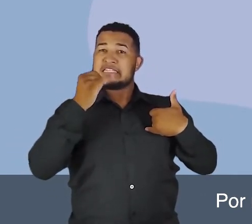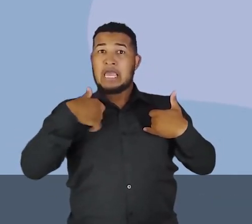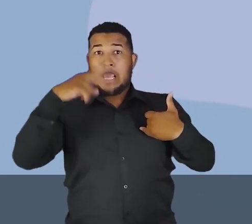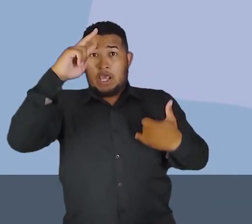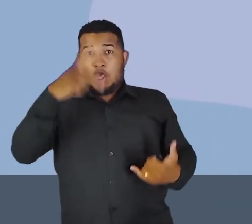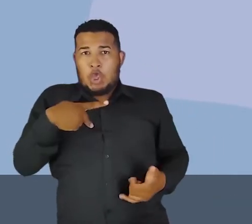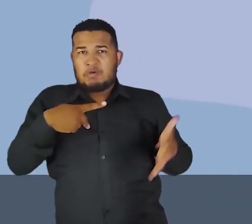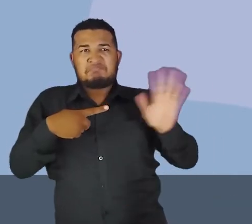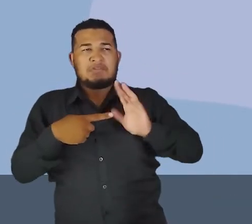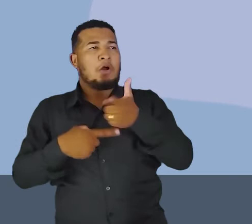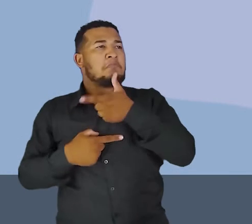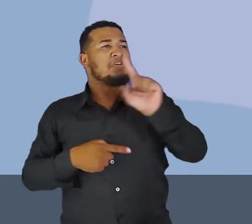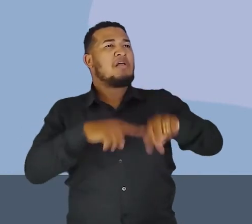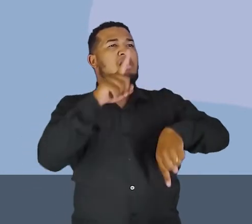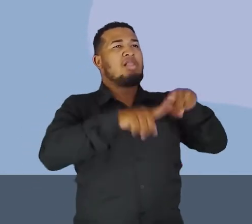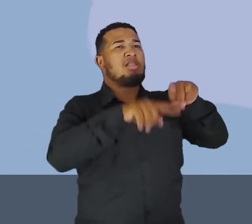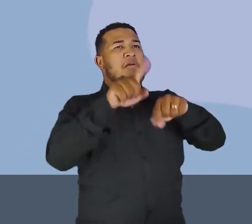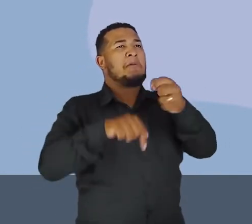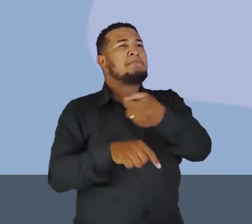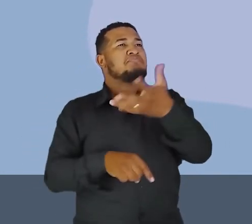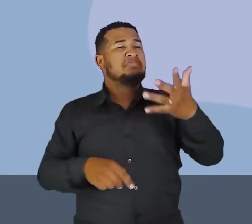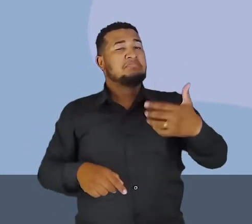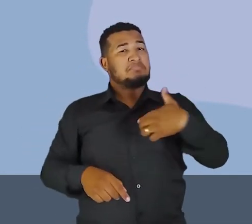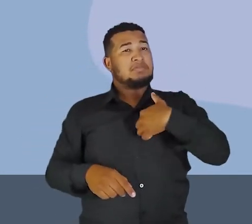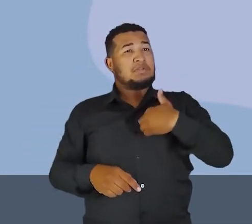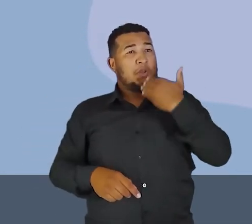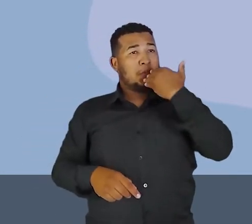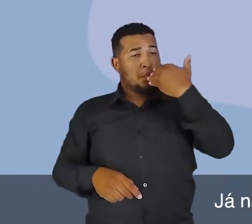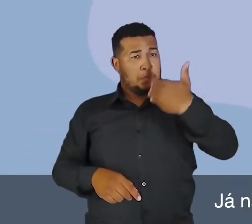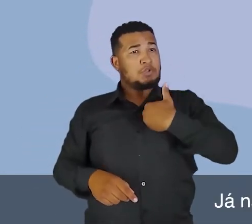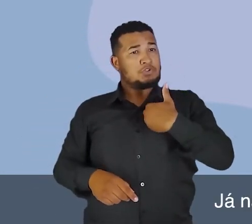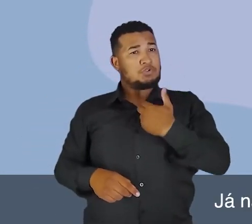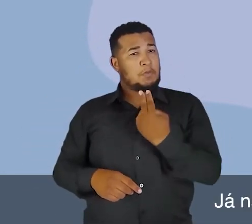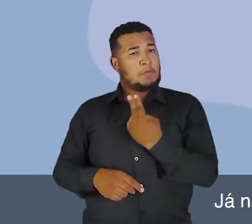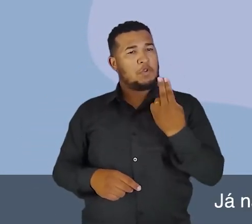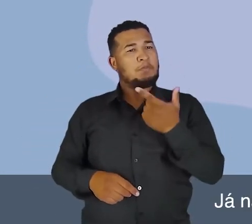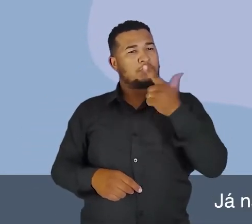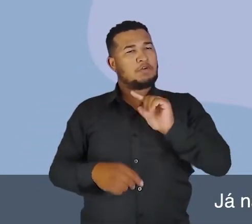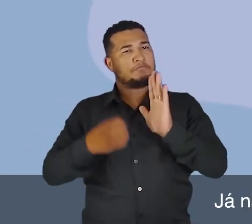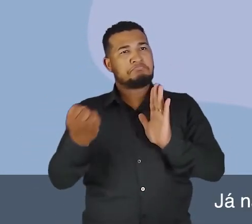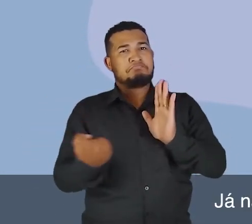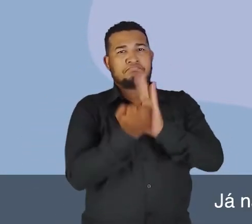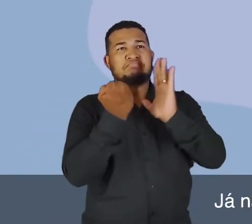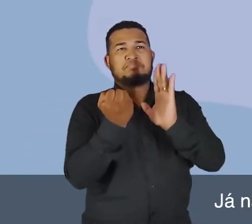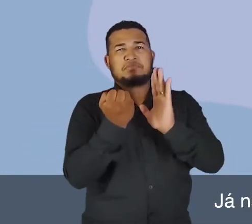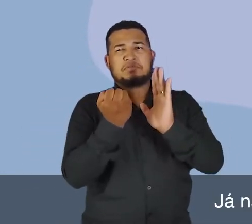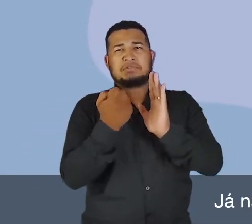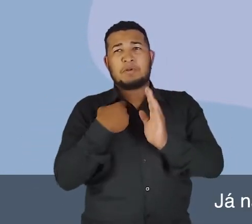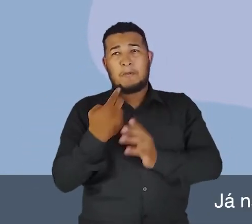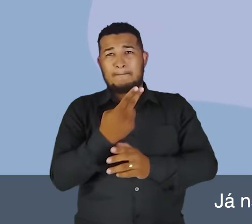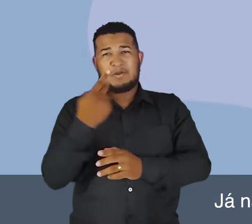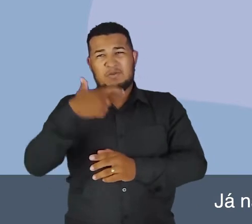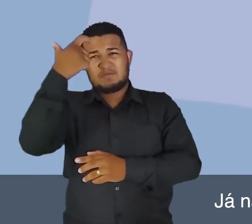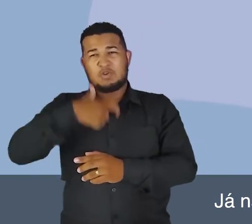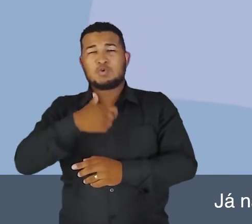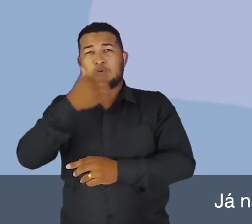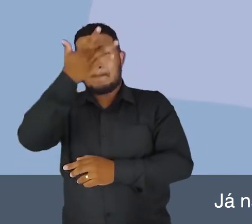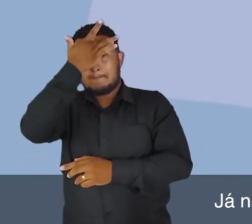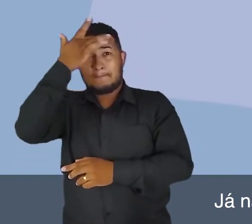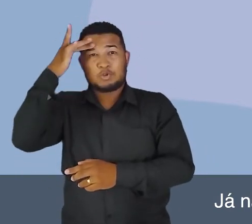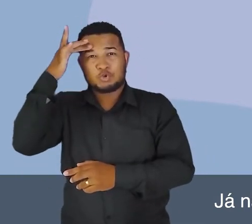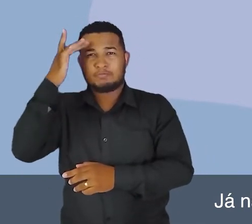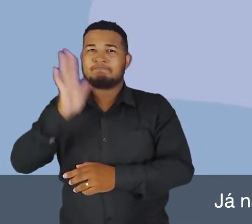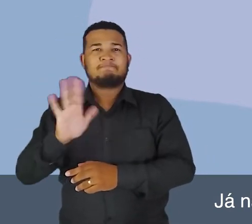mas artigo industrial, peço que meu nome retifiquem. Já não me convém o título de homem.